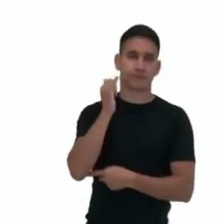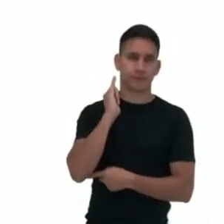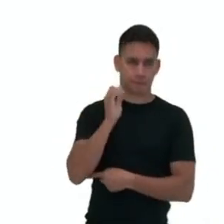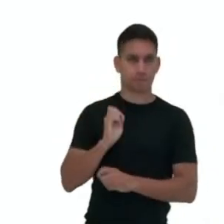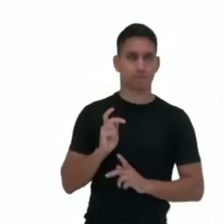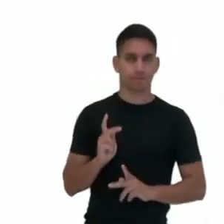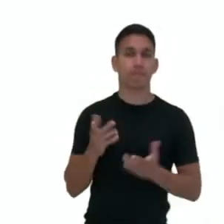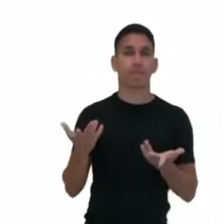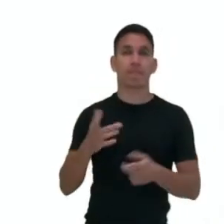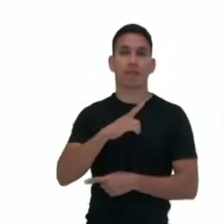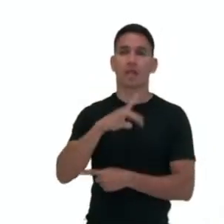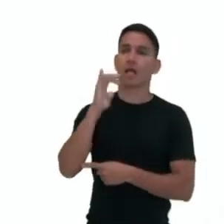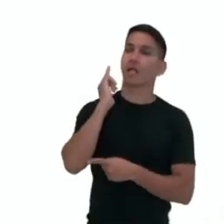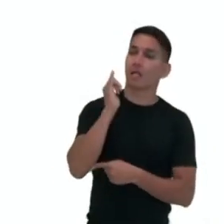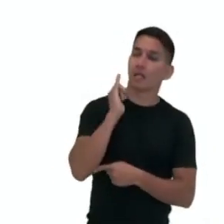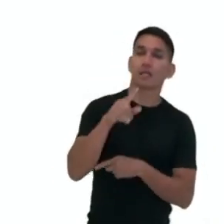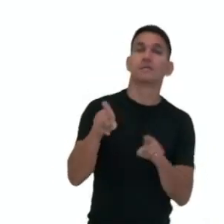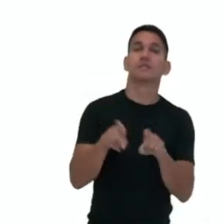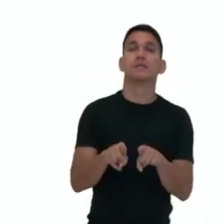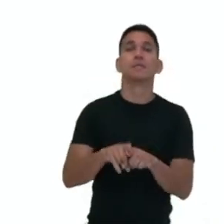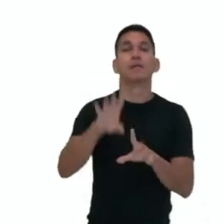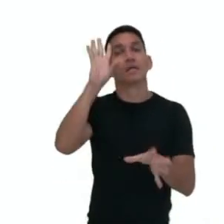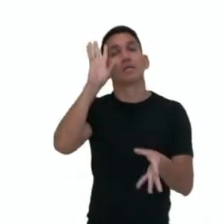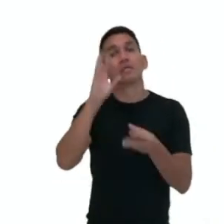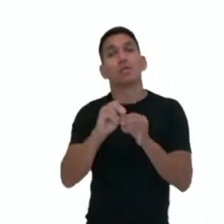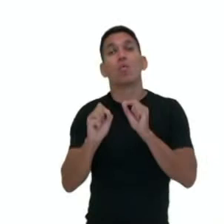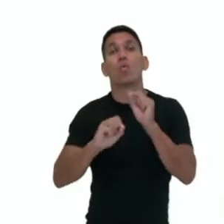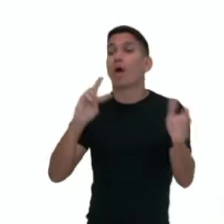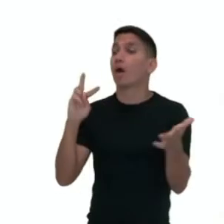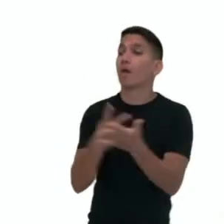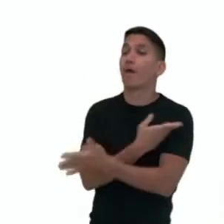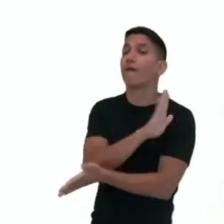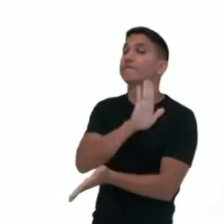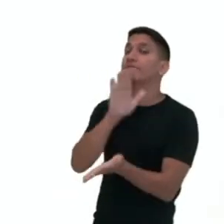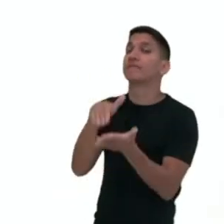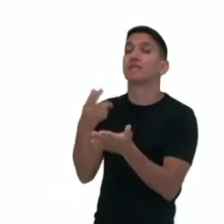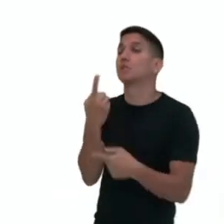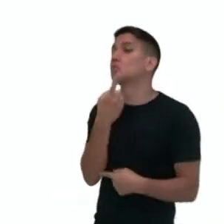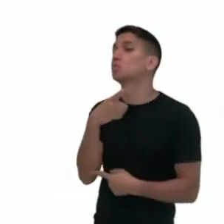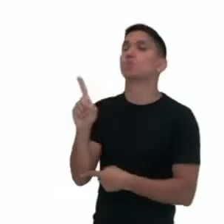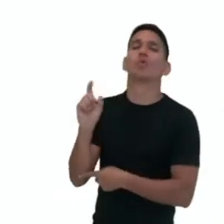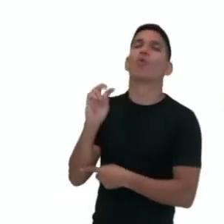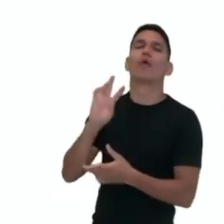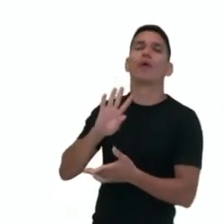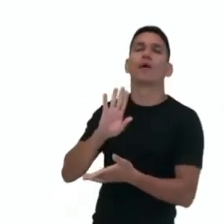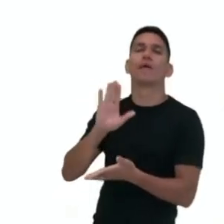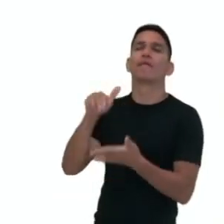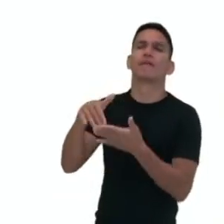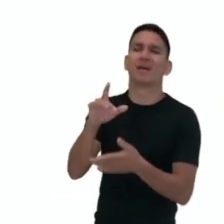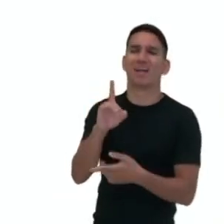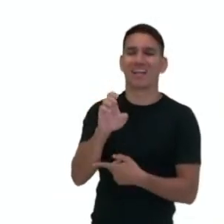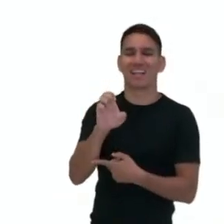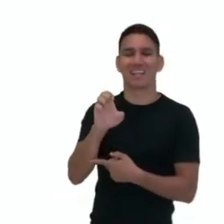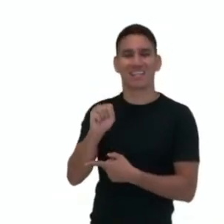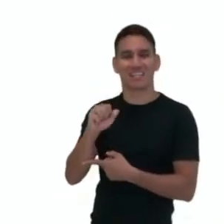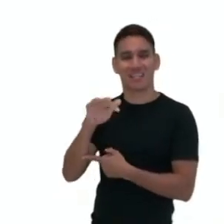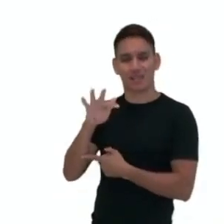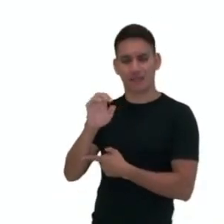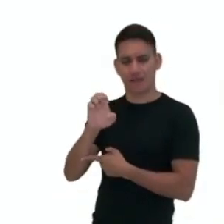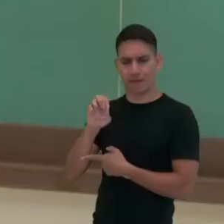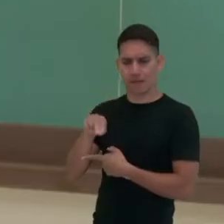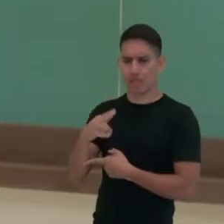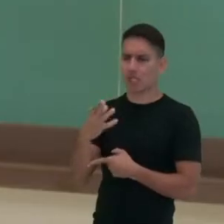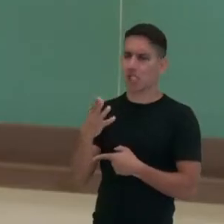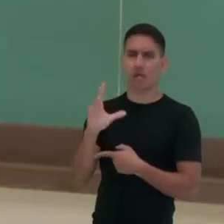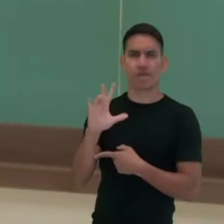Então o enredo e também sabermos o desfecho, Que é o desfecho, professor? É o final, como que a